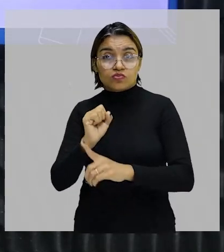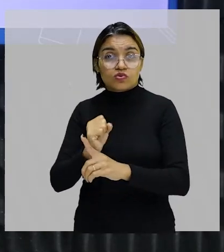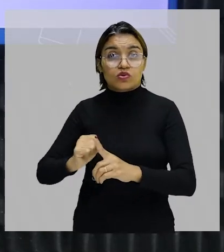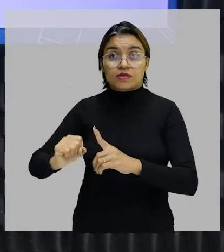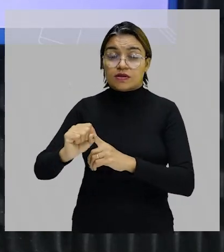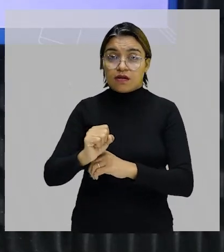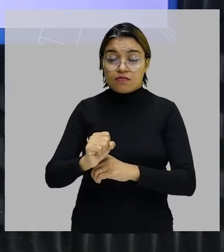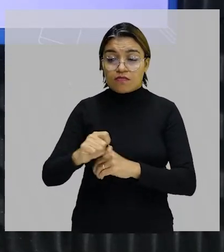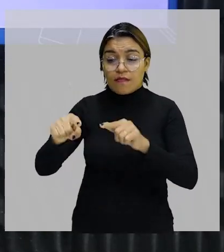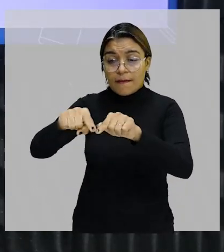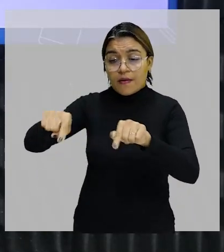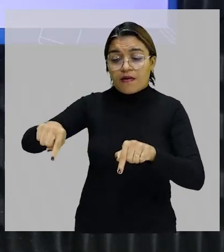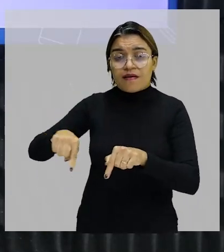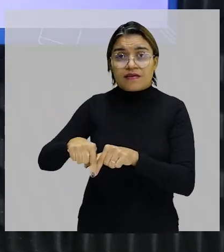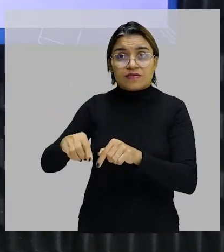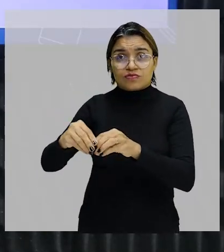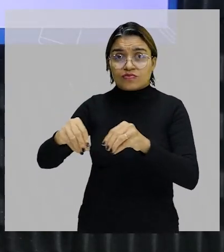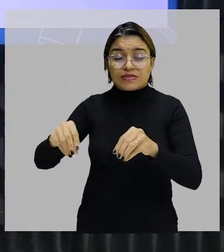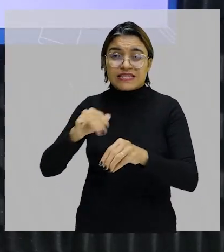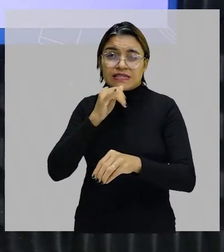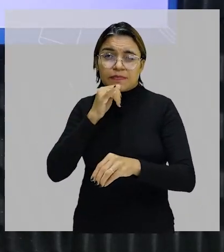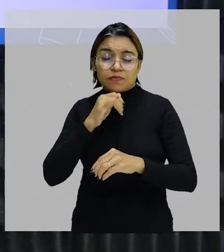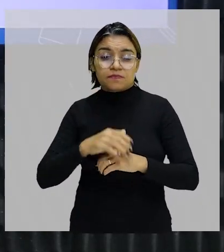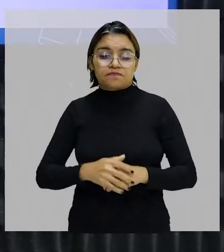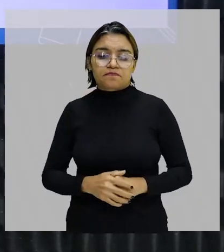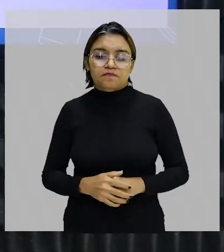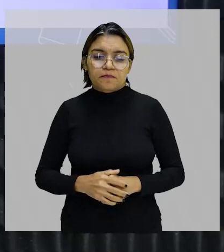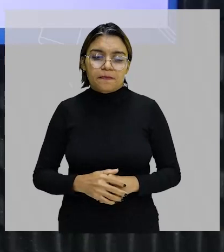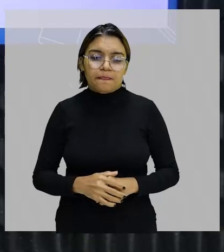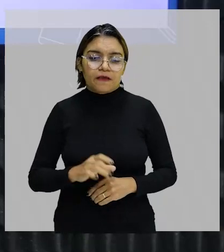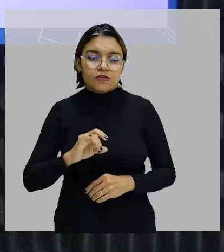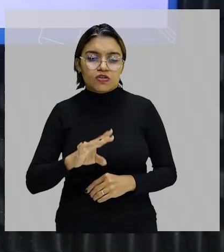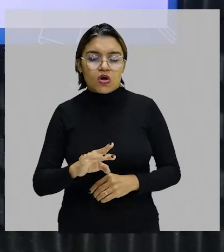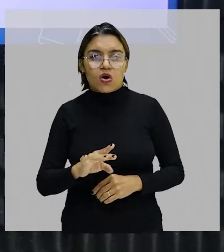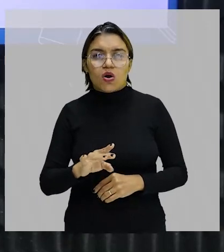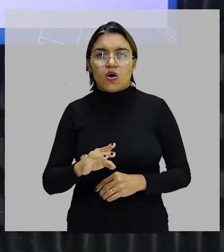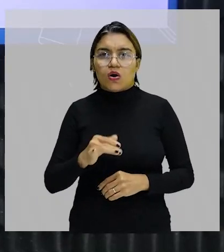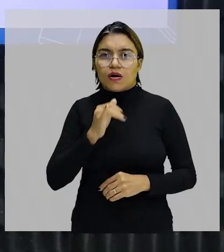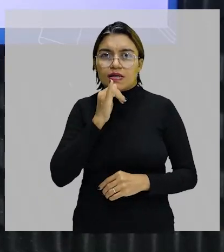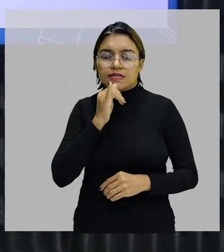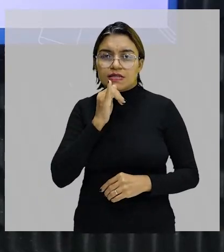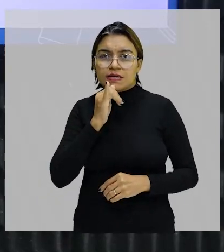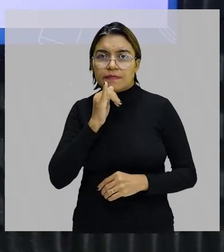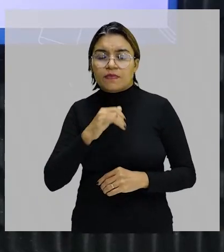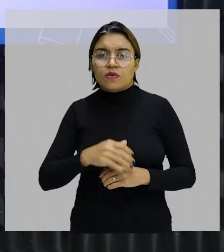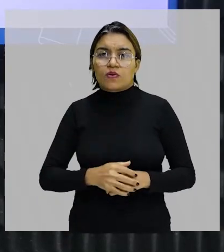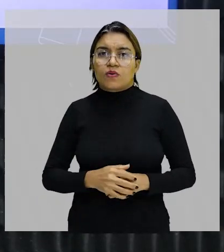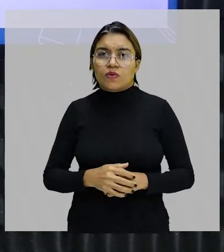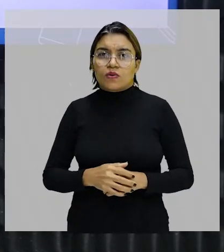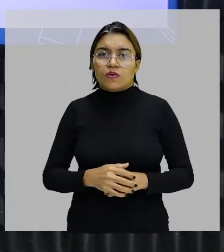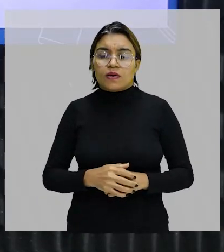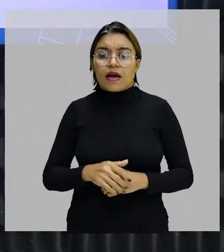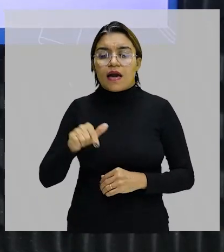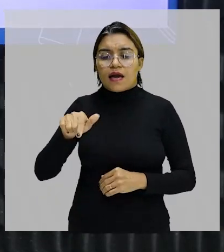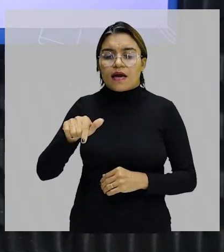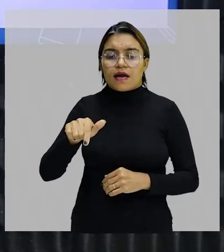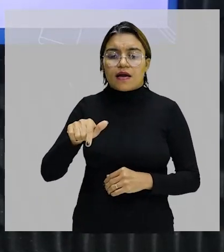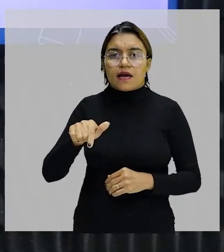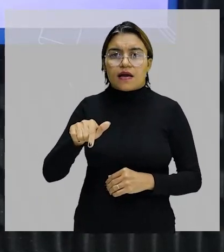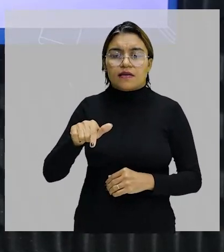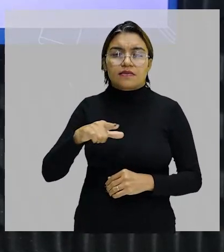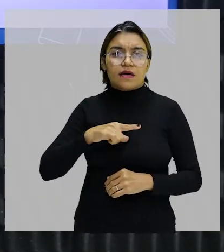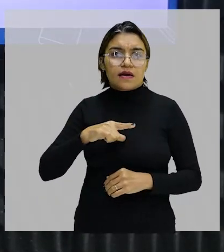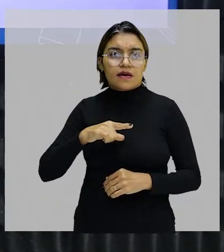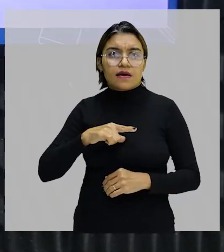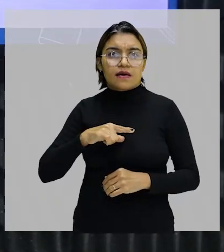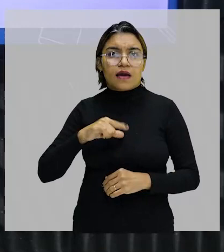terra não tem uma função social, ela serve de quê? Normalmente para especulação imobiliária, tá certo? Ela está concentrada na mão de quem? Na